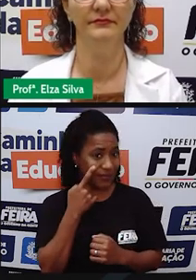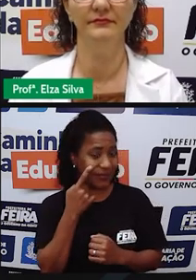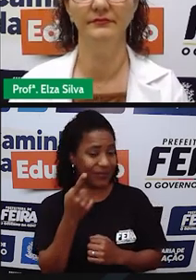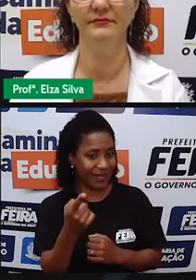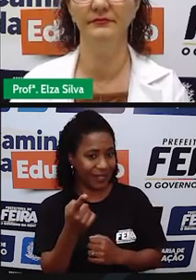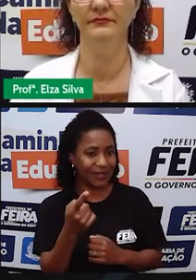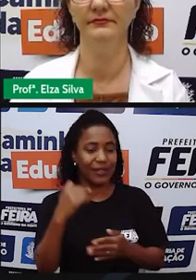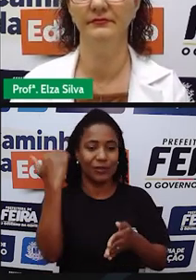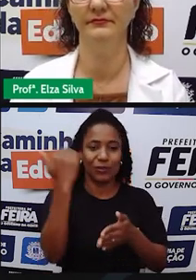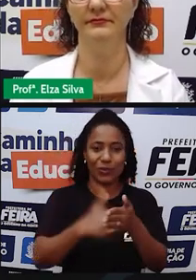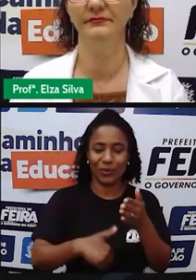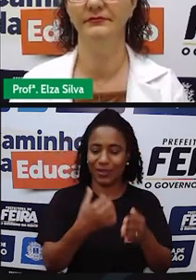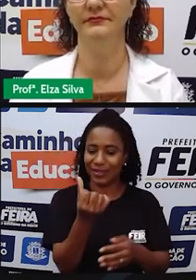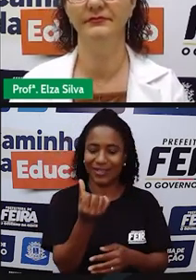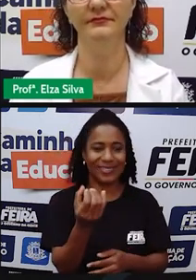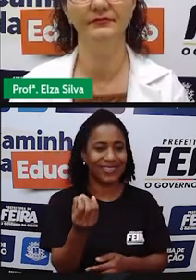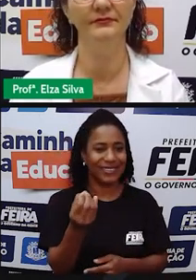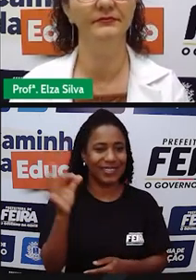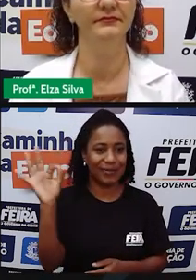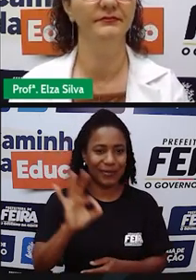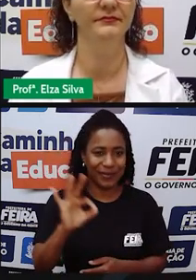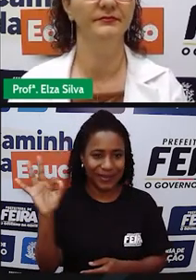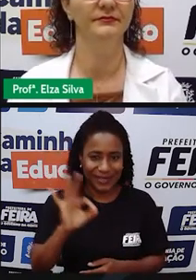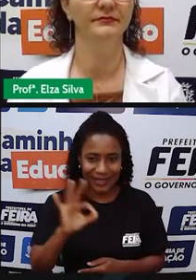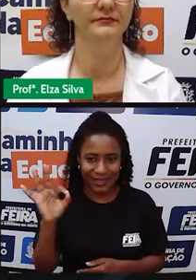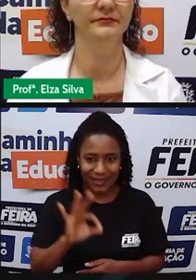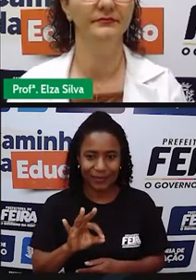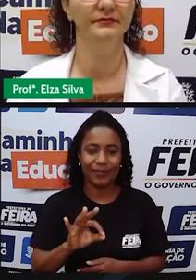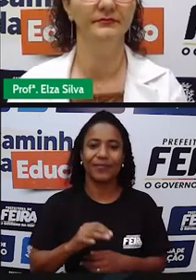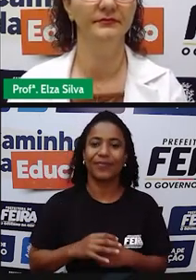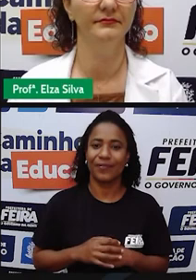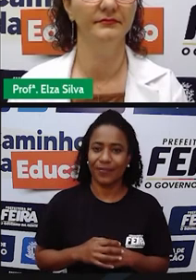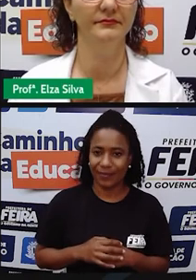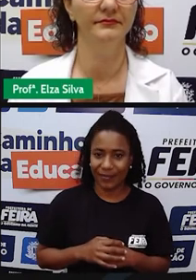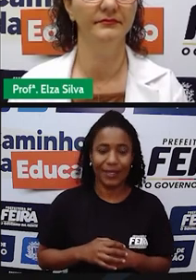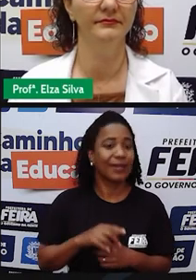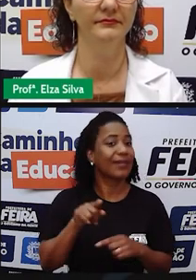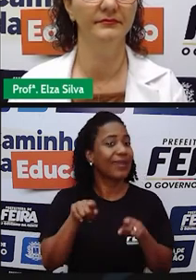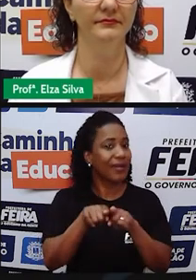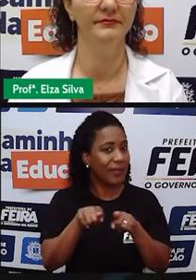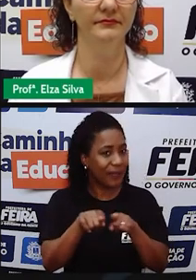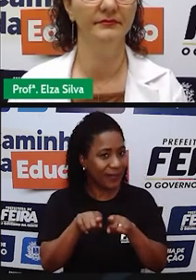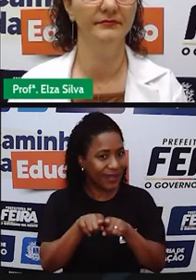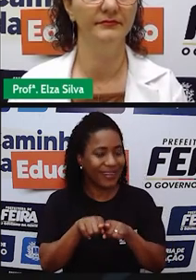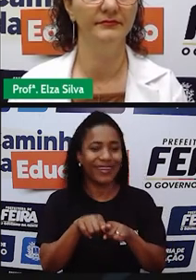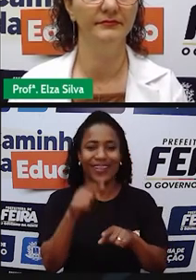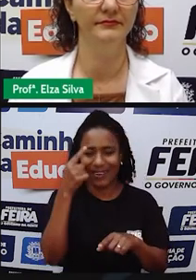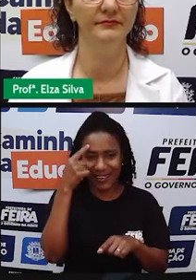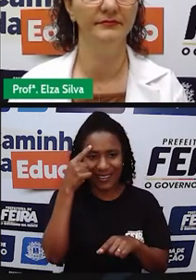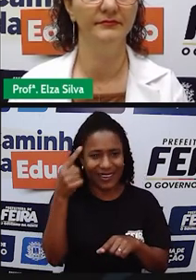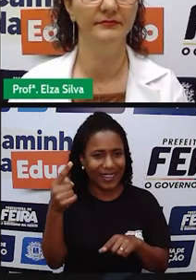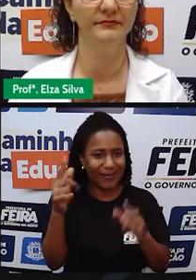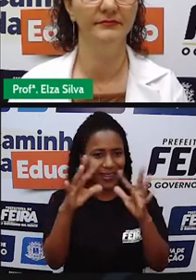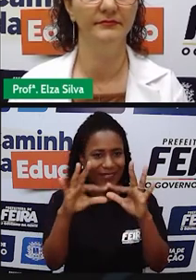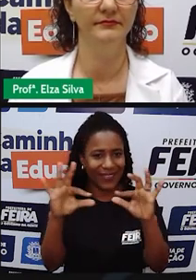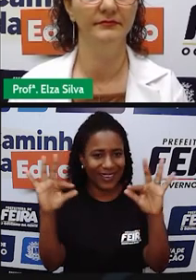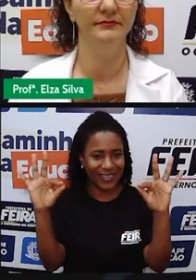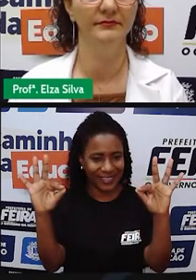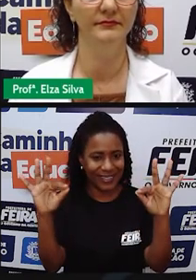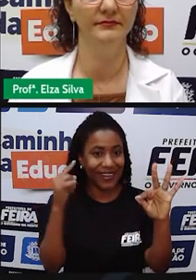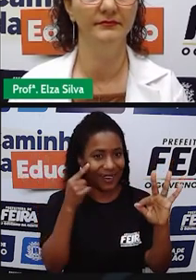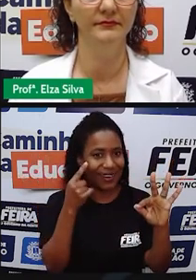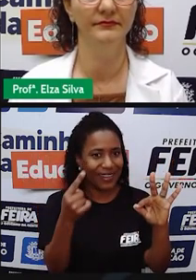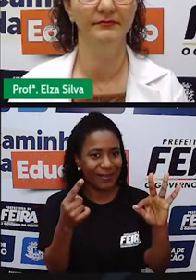70%. And we can see, shop now. Nós vemos essa mesma frase no imperativo. Shop